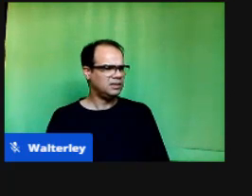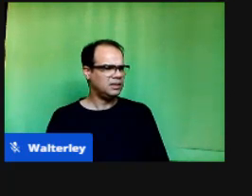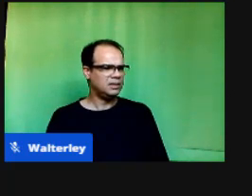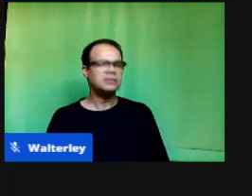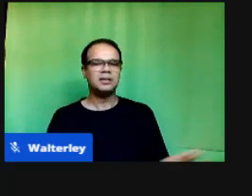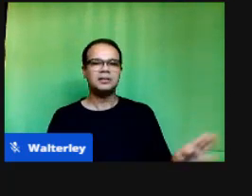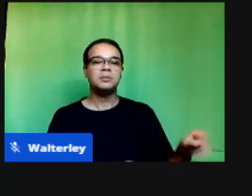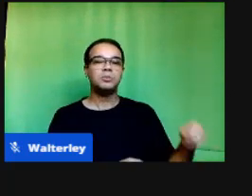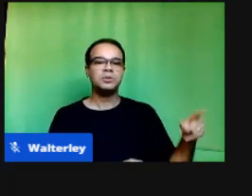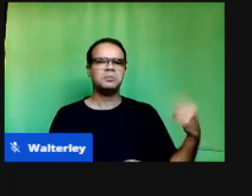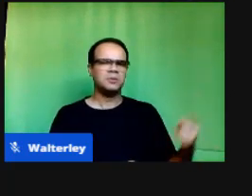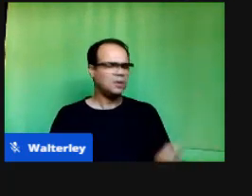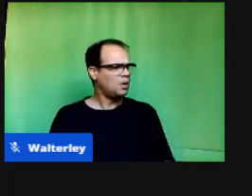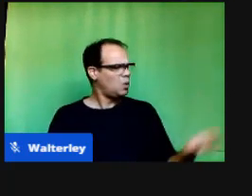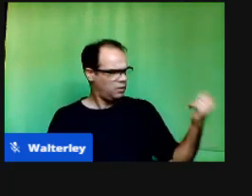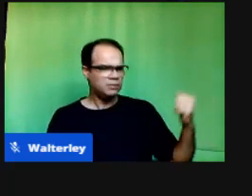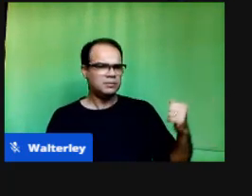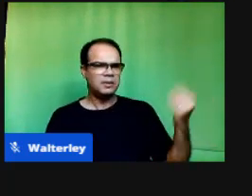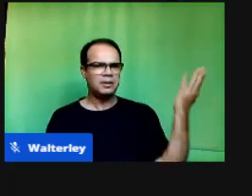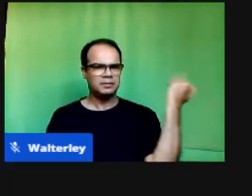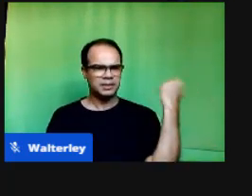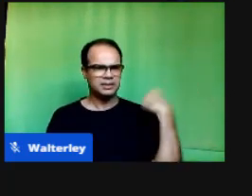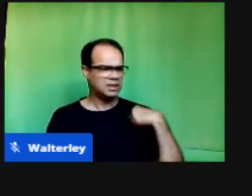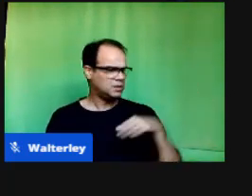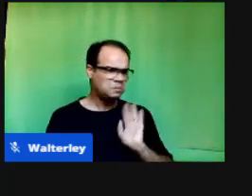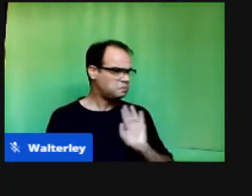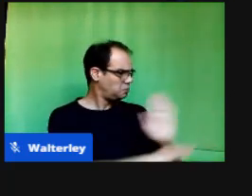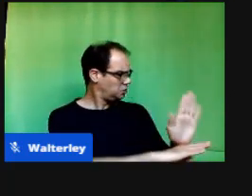te ajudei. Mas essa pessoa te pediu ajuda?